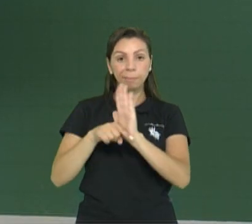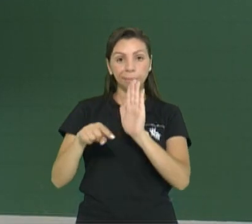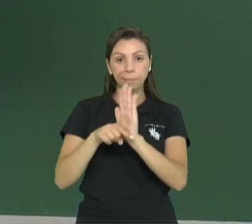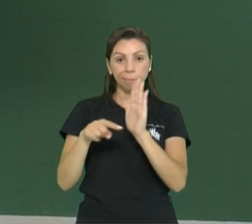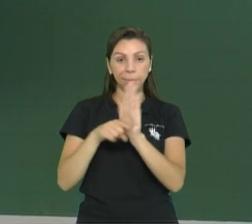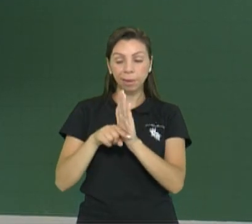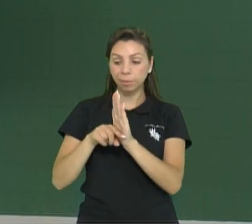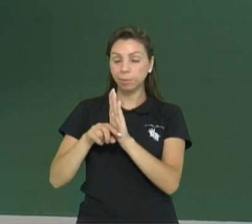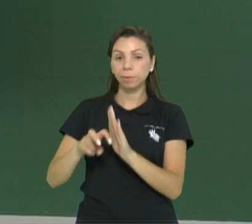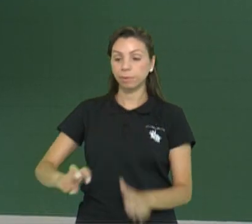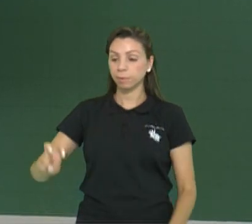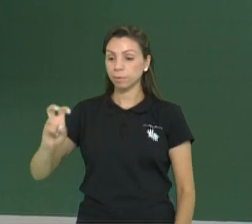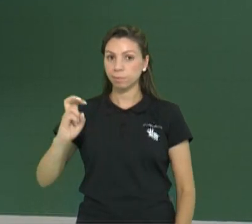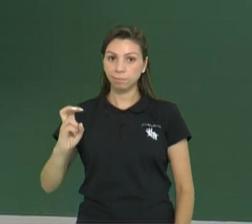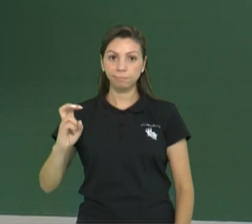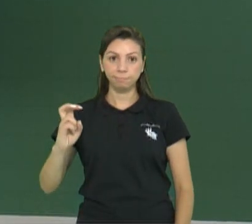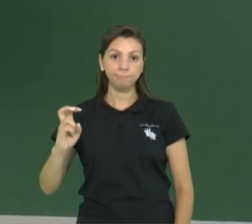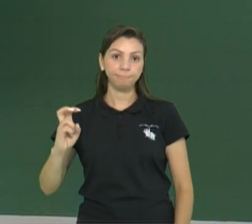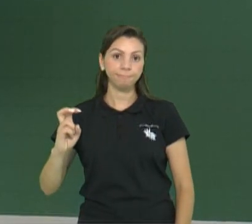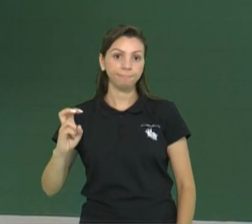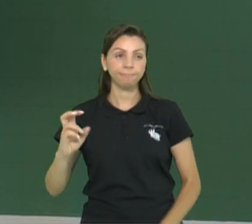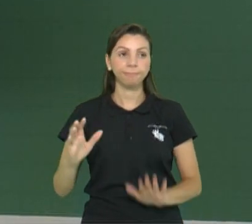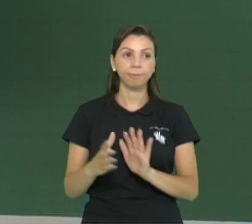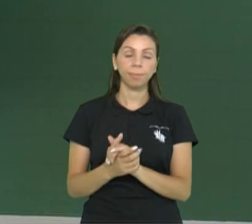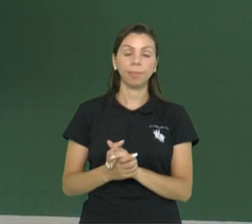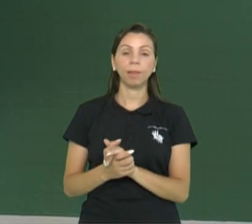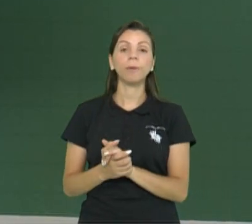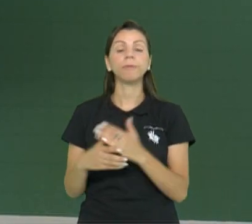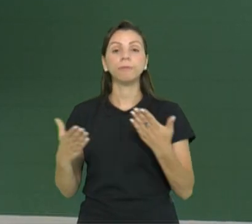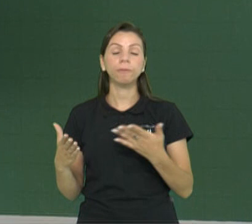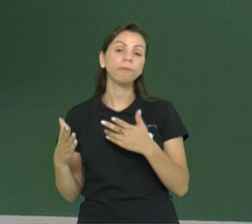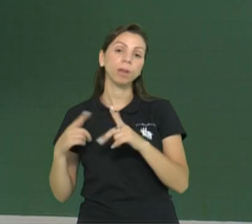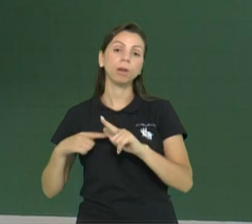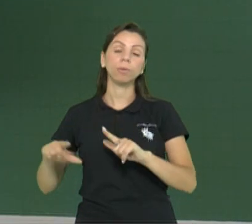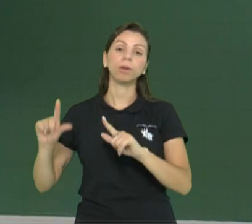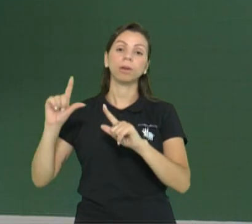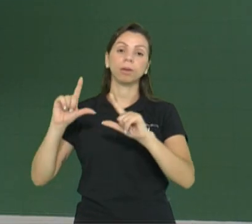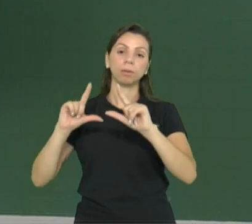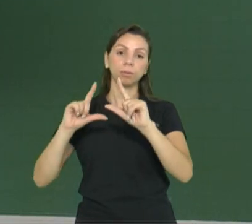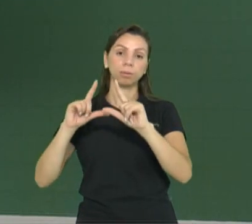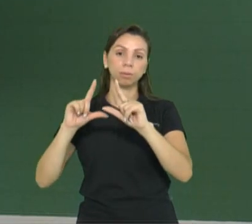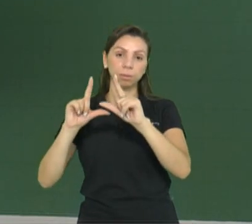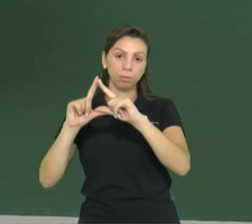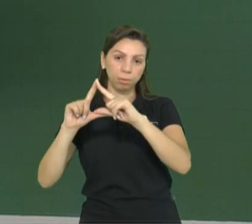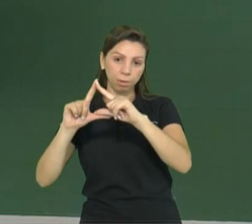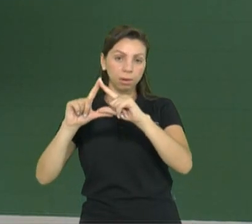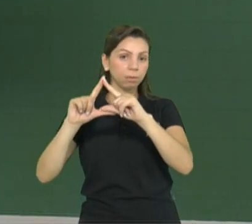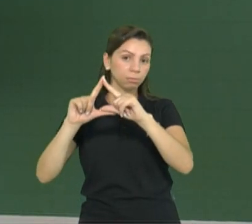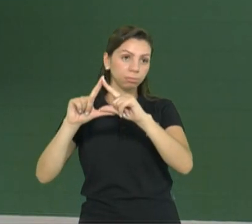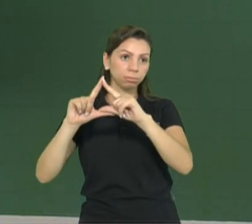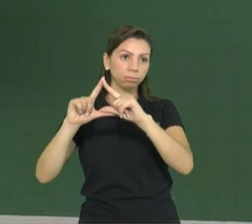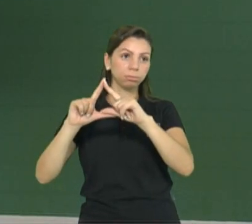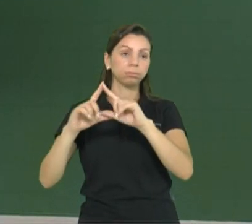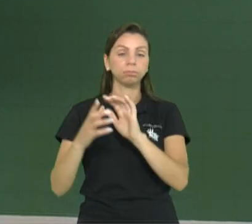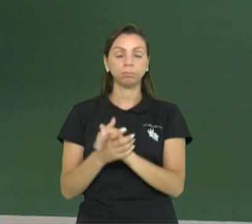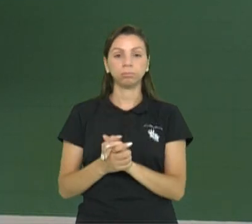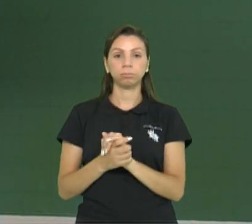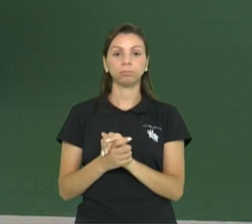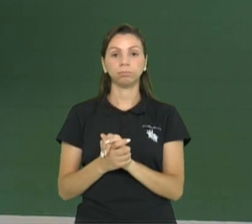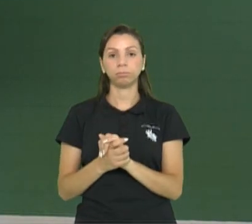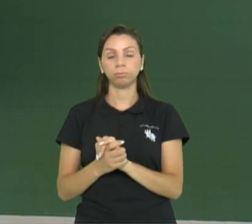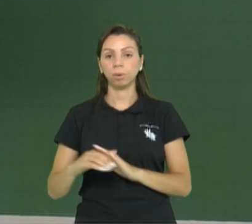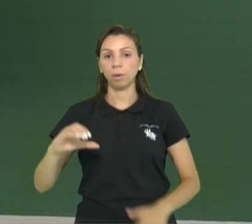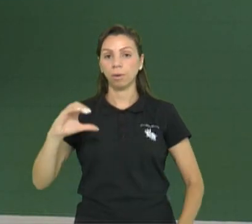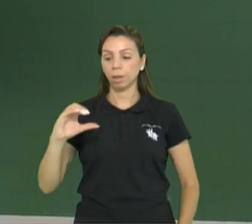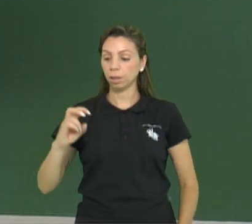aqui formou um triângulo que a gente já conhece, que é o triângulo retângulo. A hipotenusa vale 13, um dos catetos